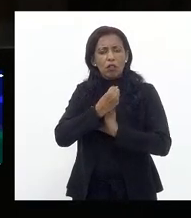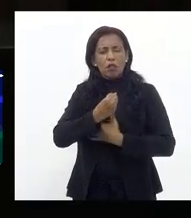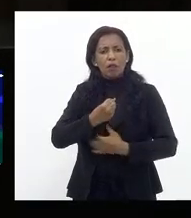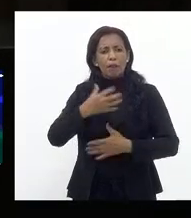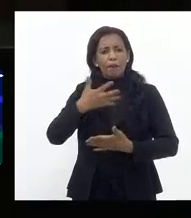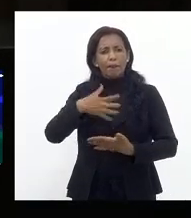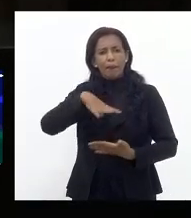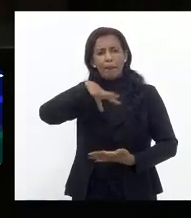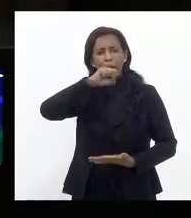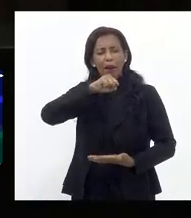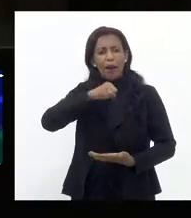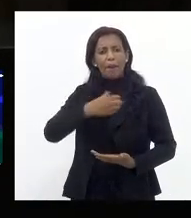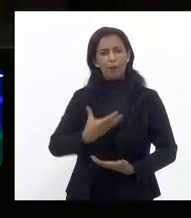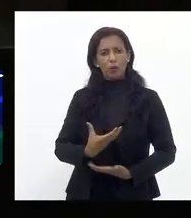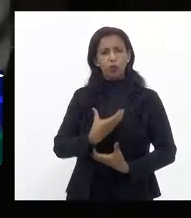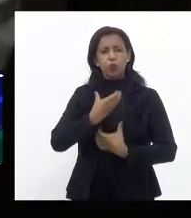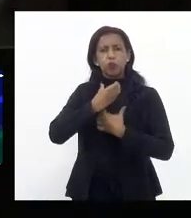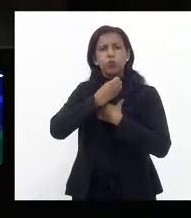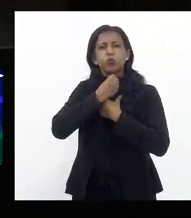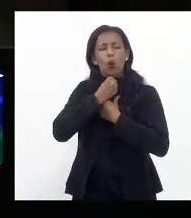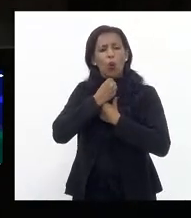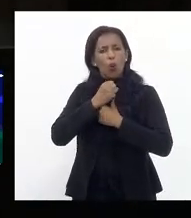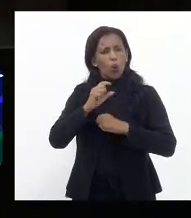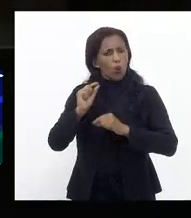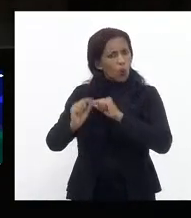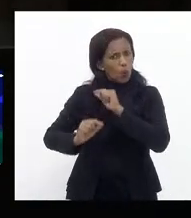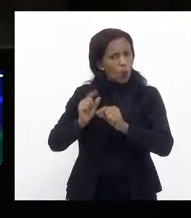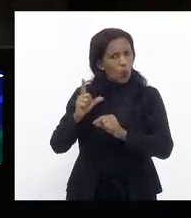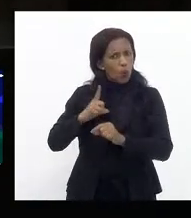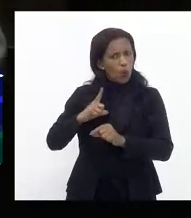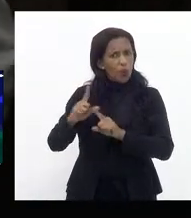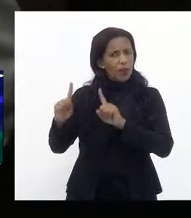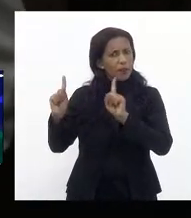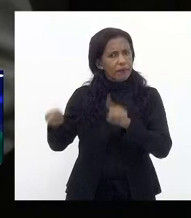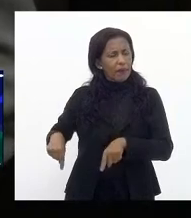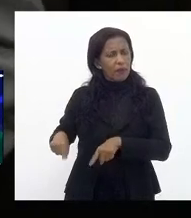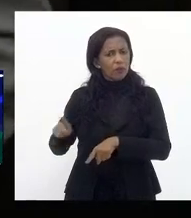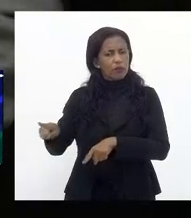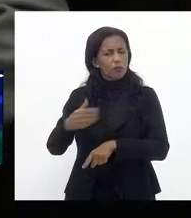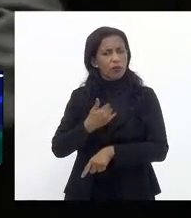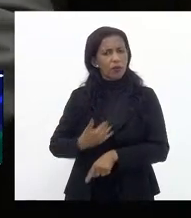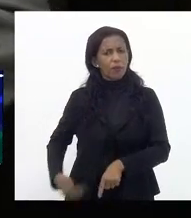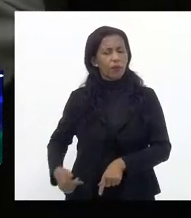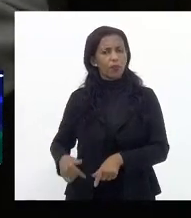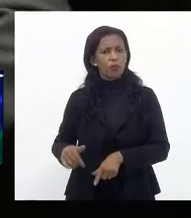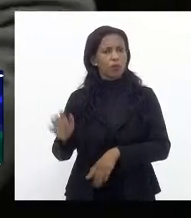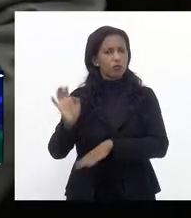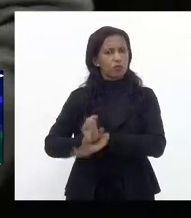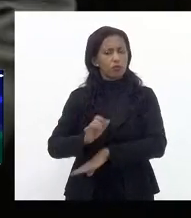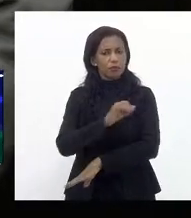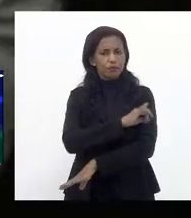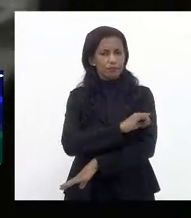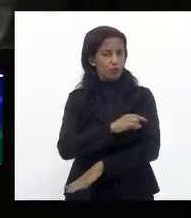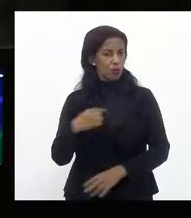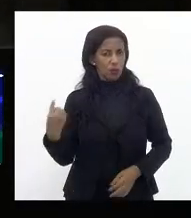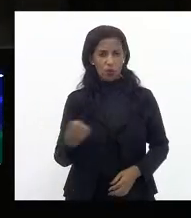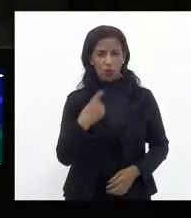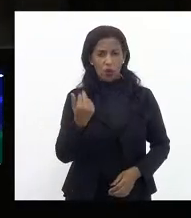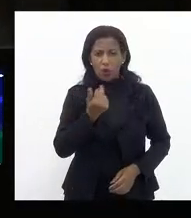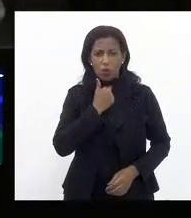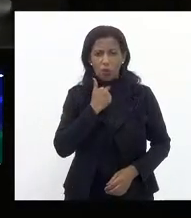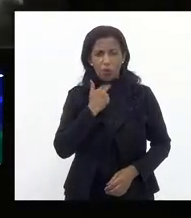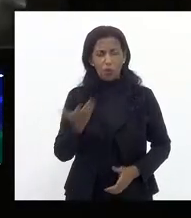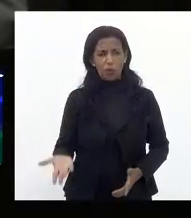asfixiando exatamente o que resta ainda do servidor público no Estado do Rio de Janeiro. Nós não podemos e